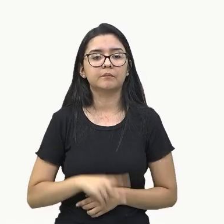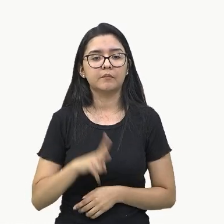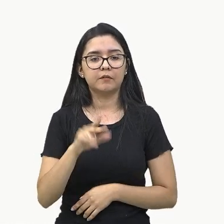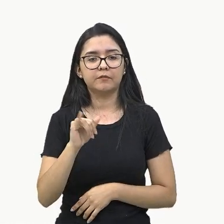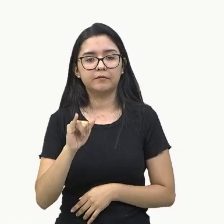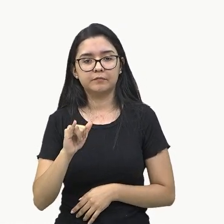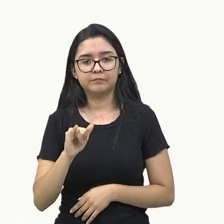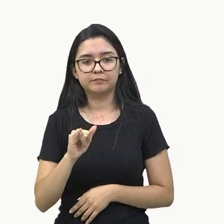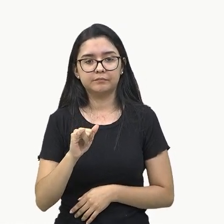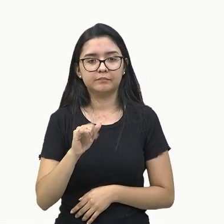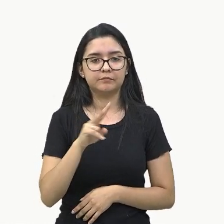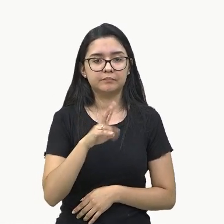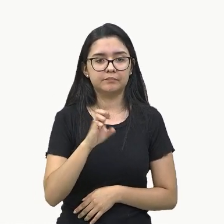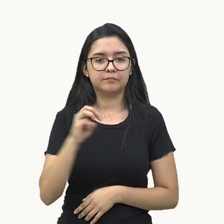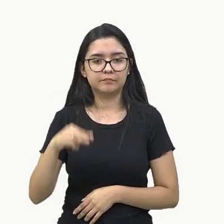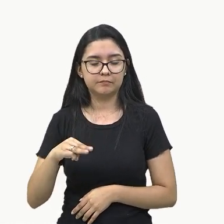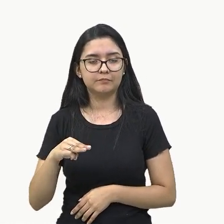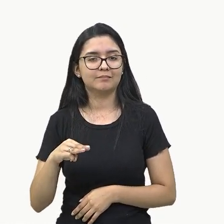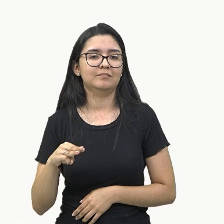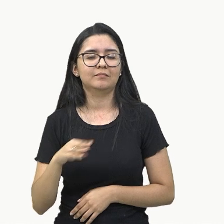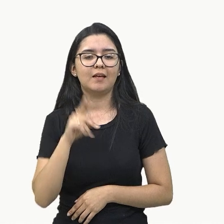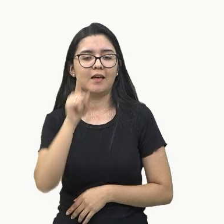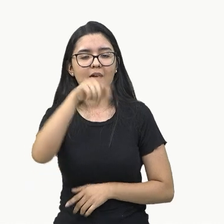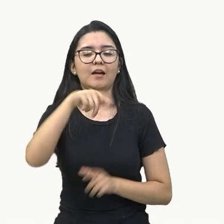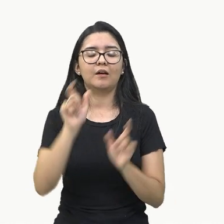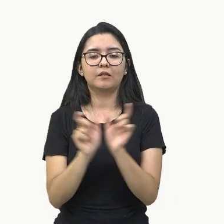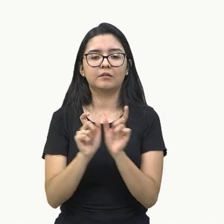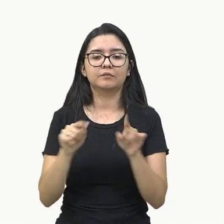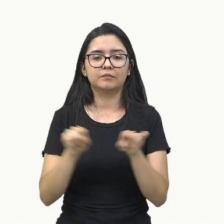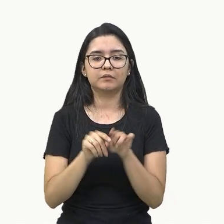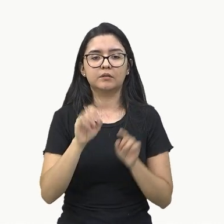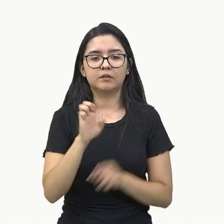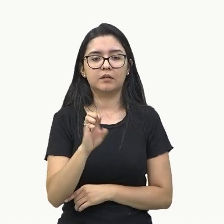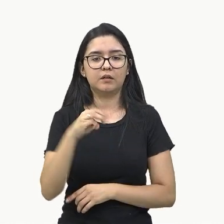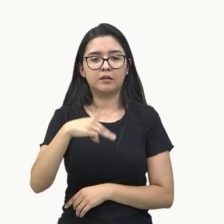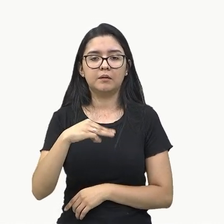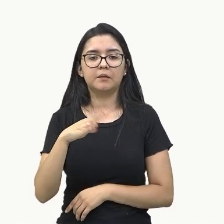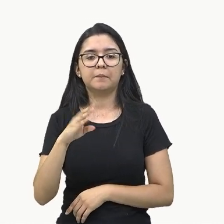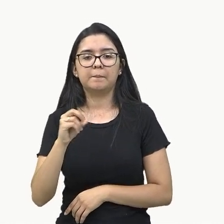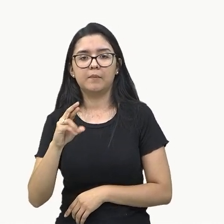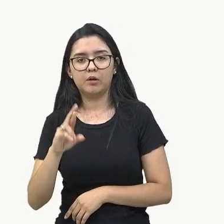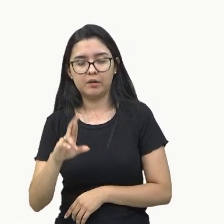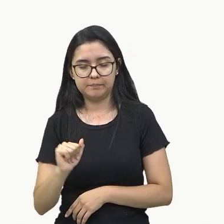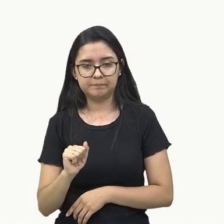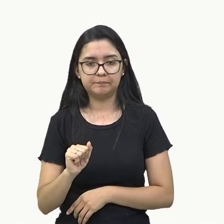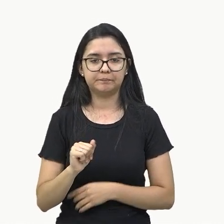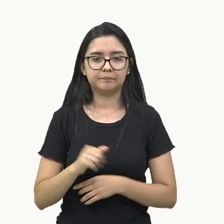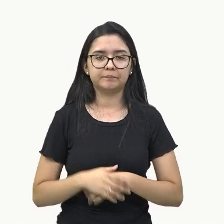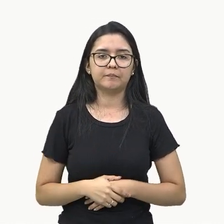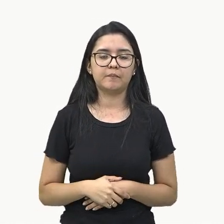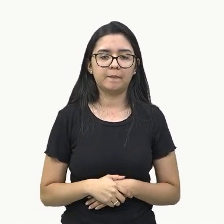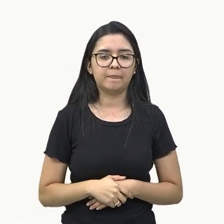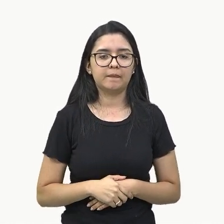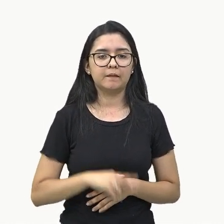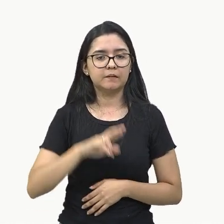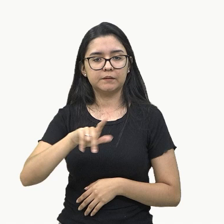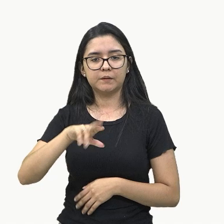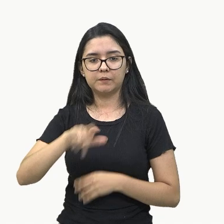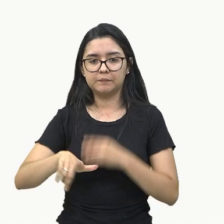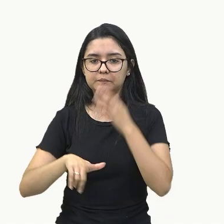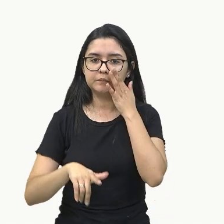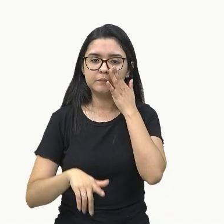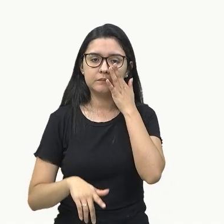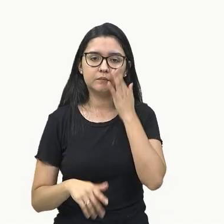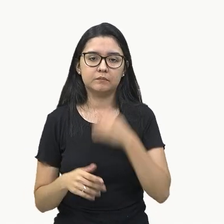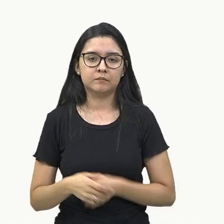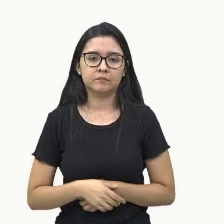palavra vai e vem. E aí você vai me dizer, e embora é a formação de em e bora. Não, não é. Isso